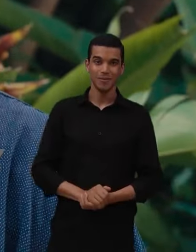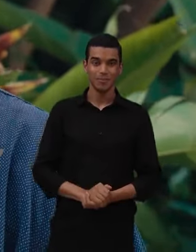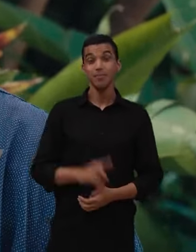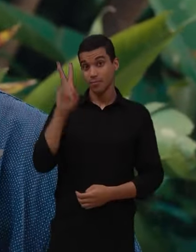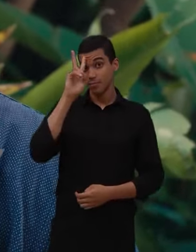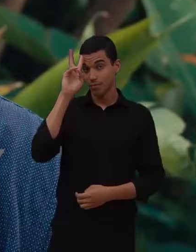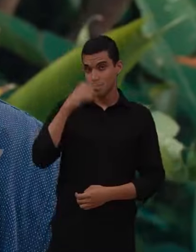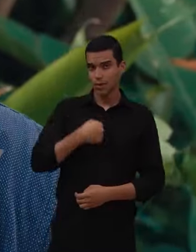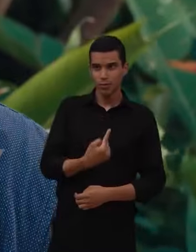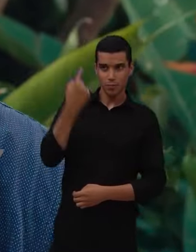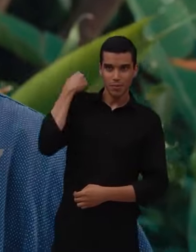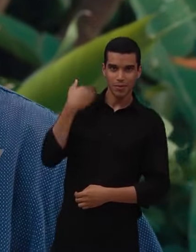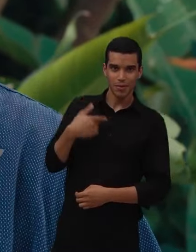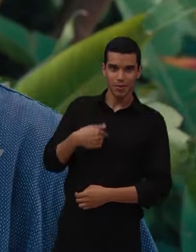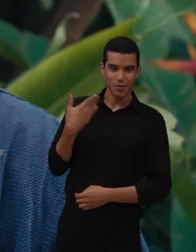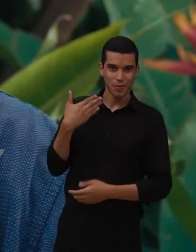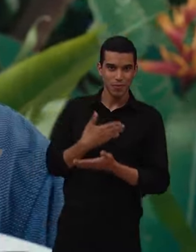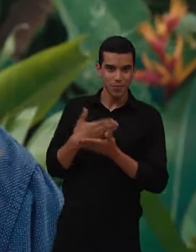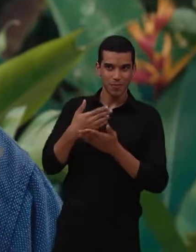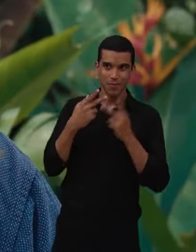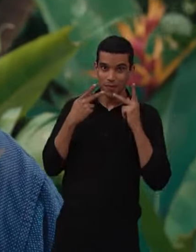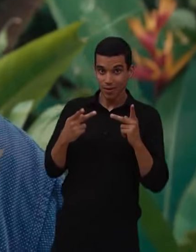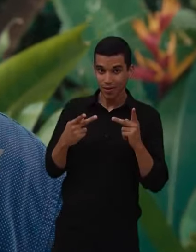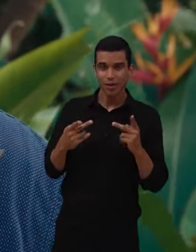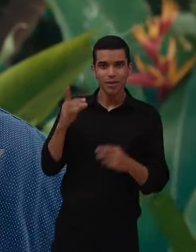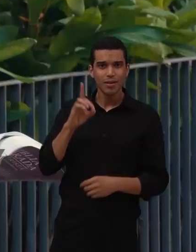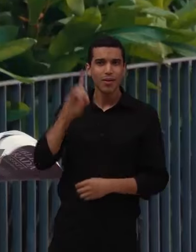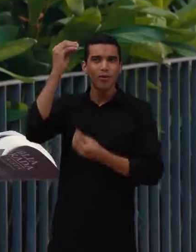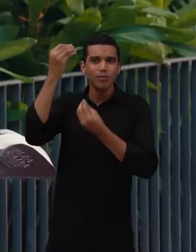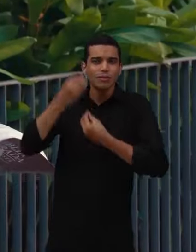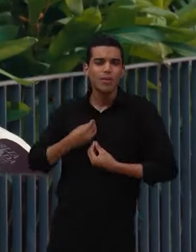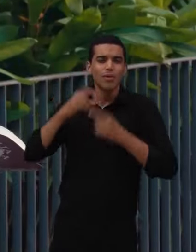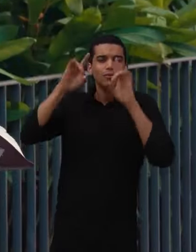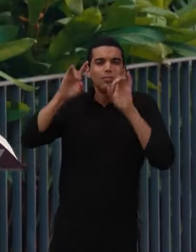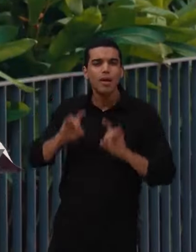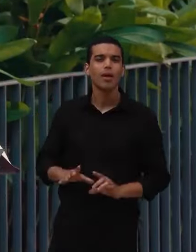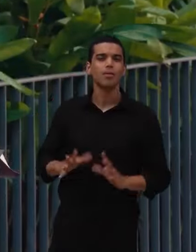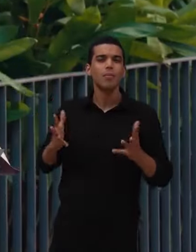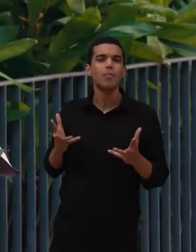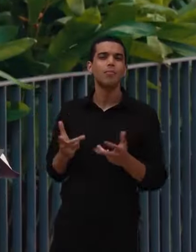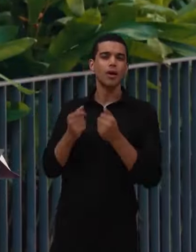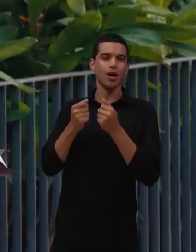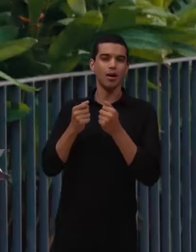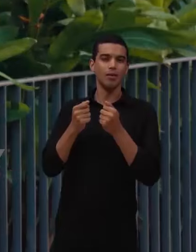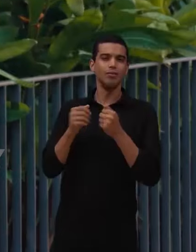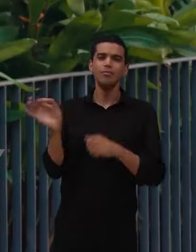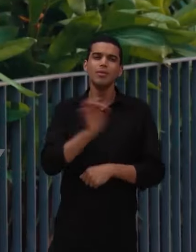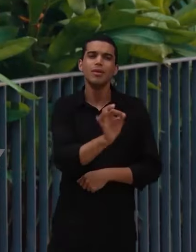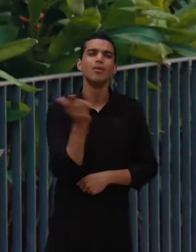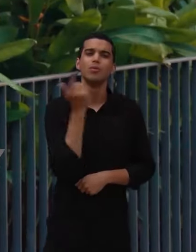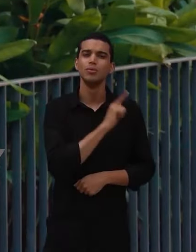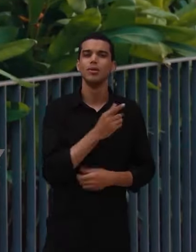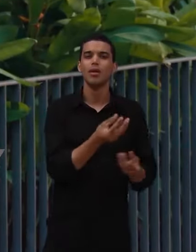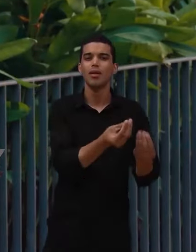deu. E é por isso que abrimos os nossos corações e entregamos a Ele o nosso